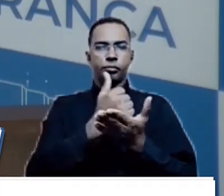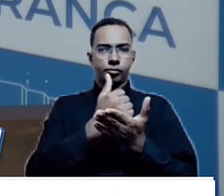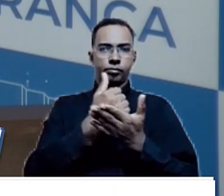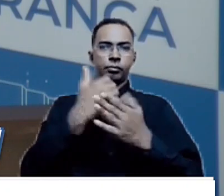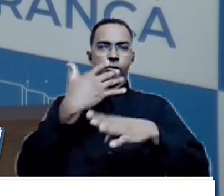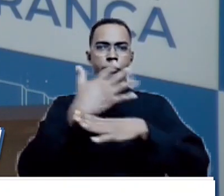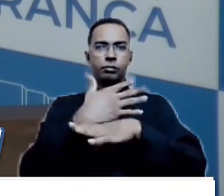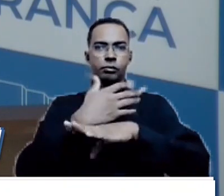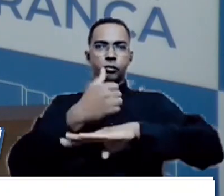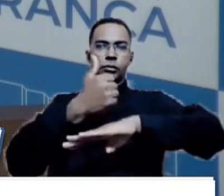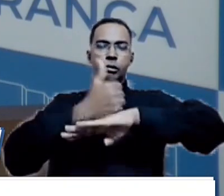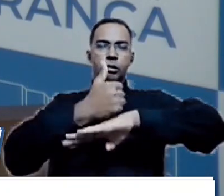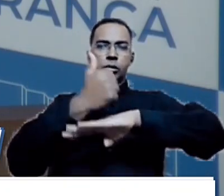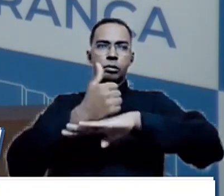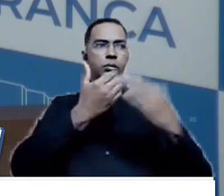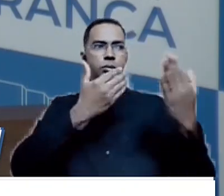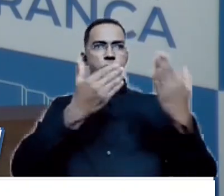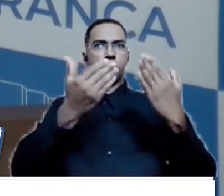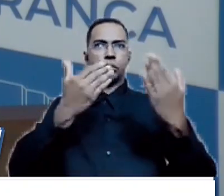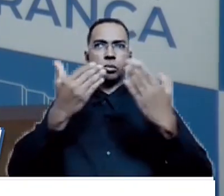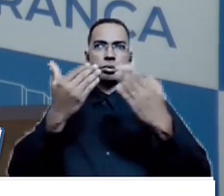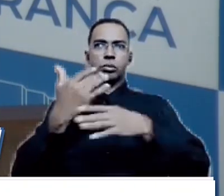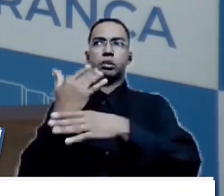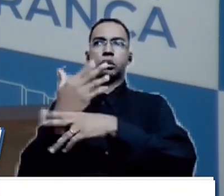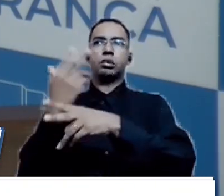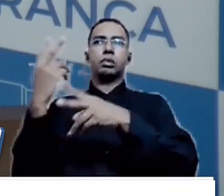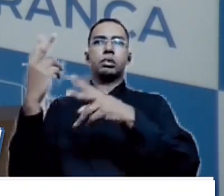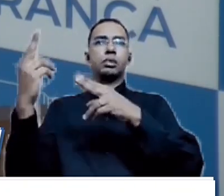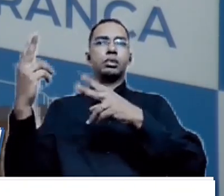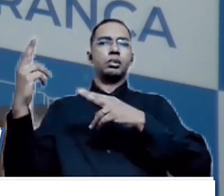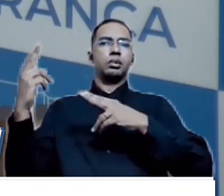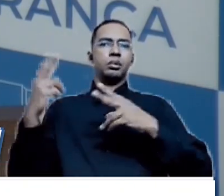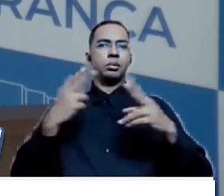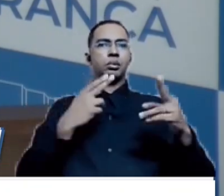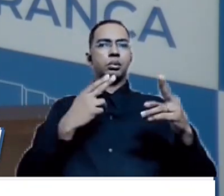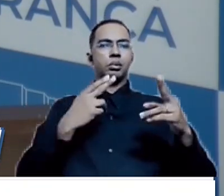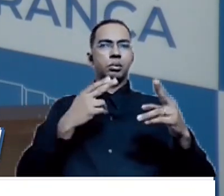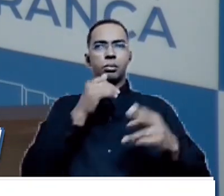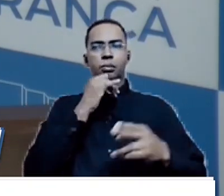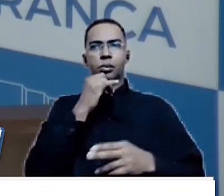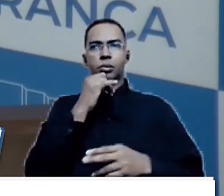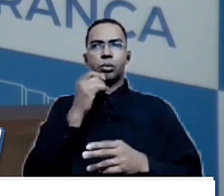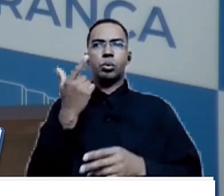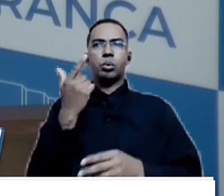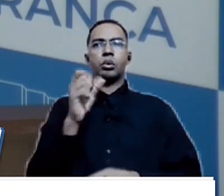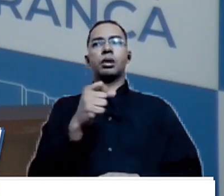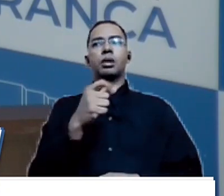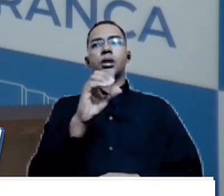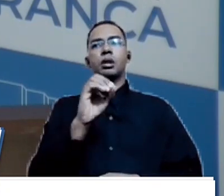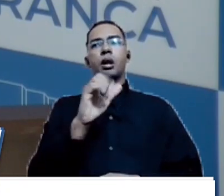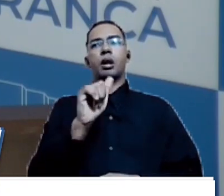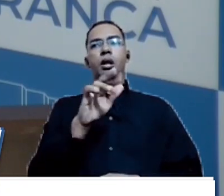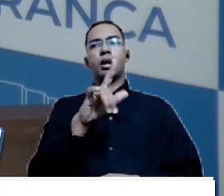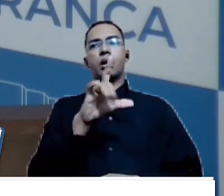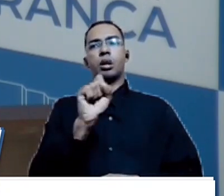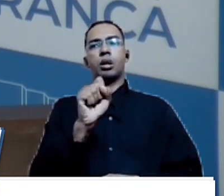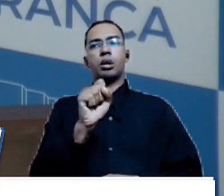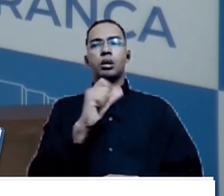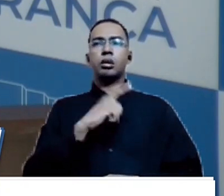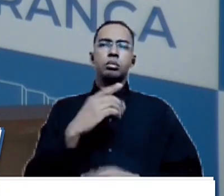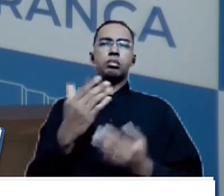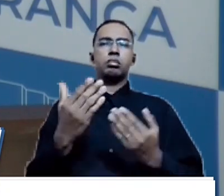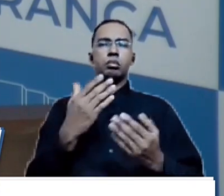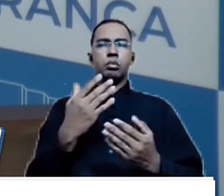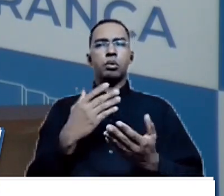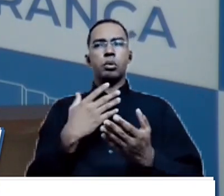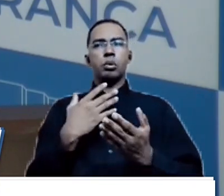comparadas com as cidades do mesmo porte eu vou pegar São Carlos São Carlos tem uma previsão orçamentária para